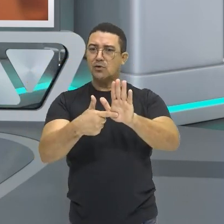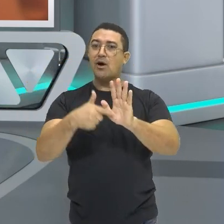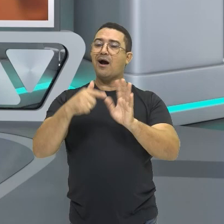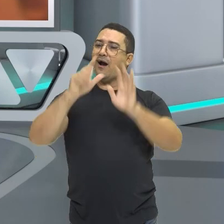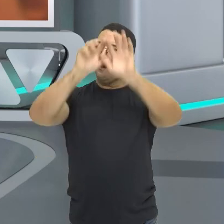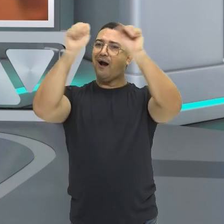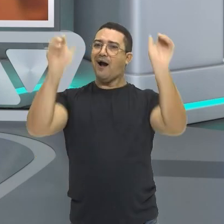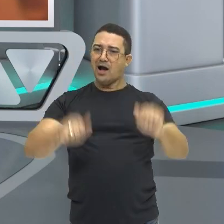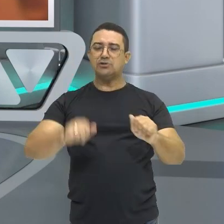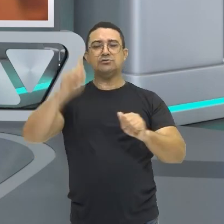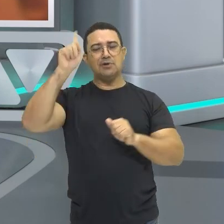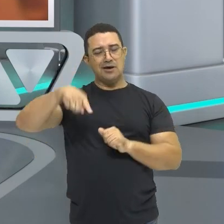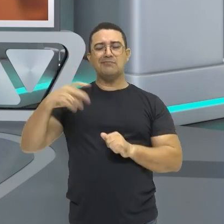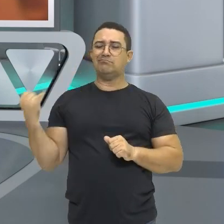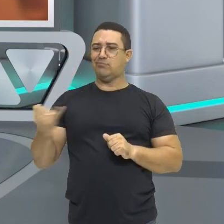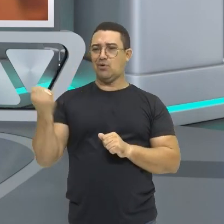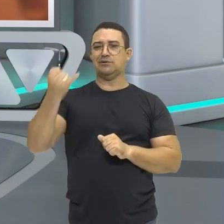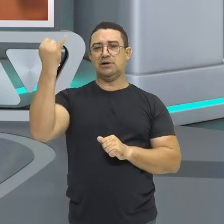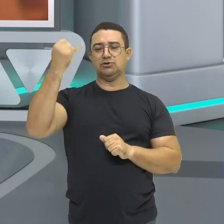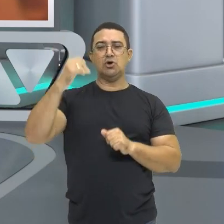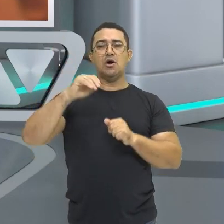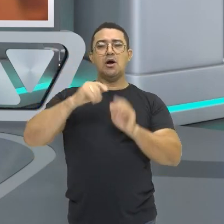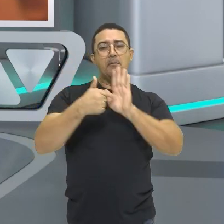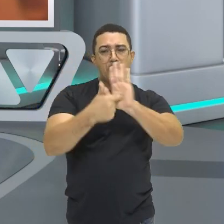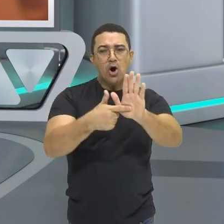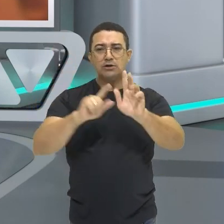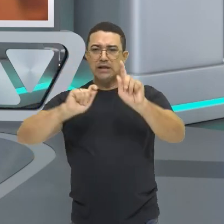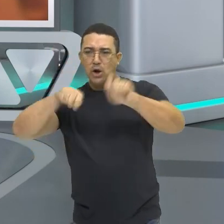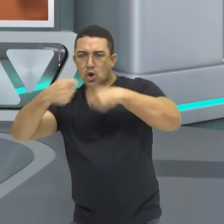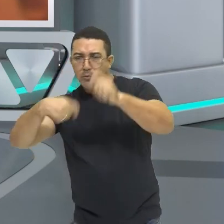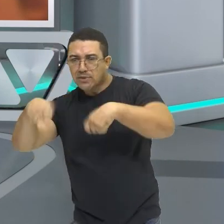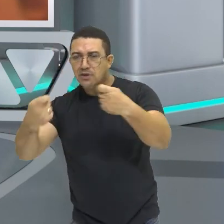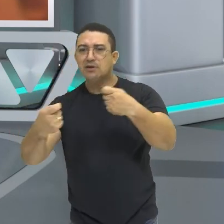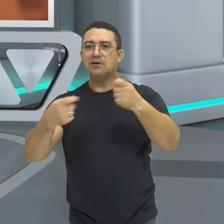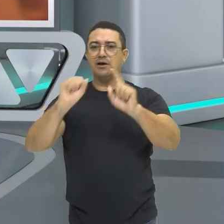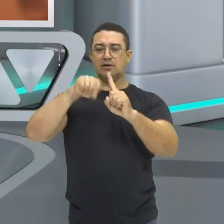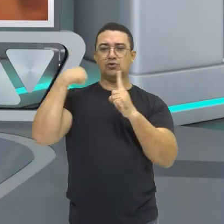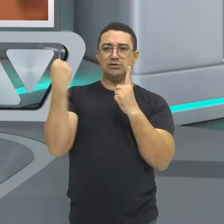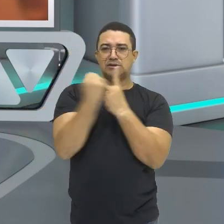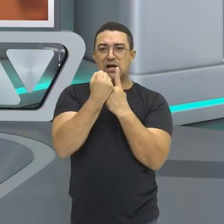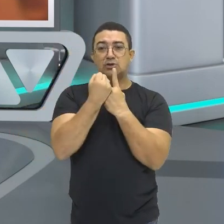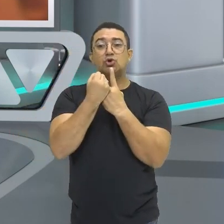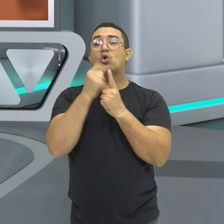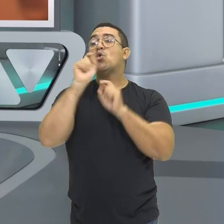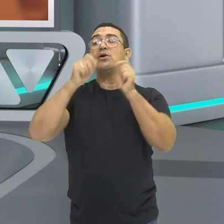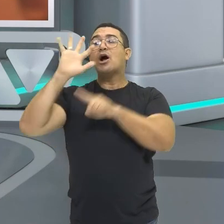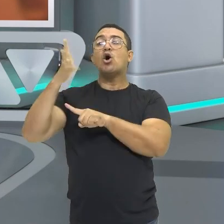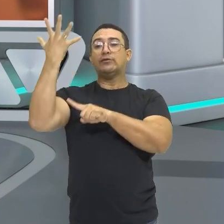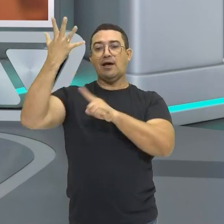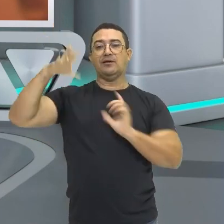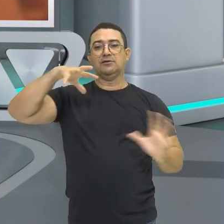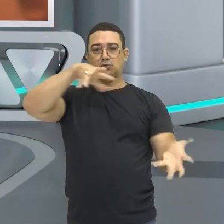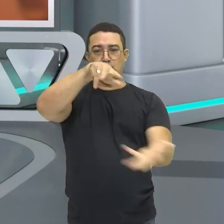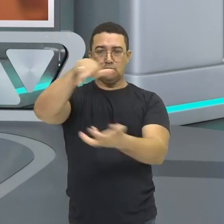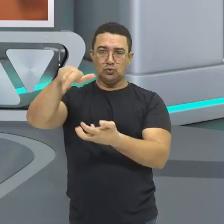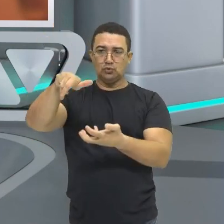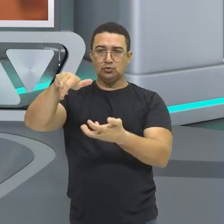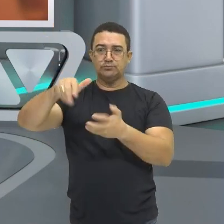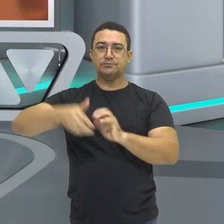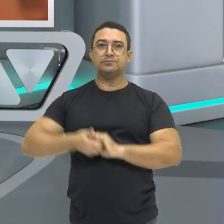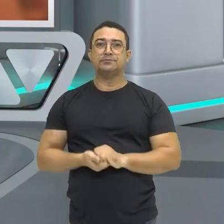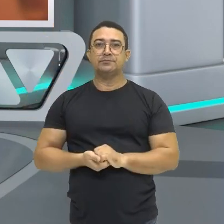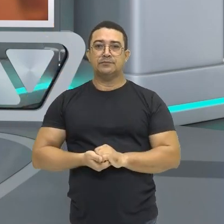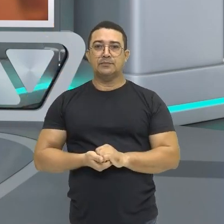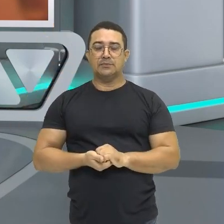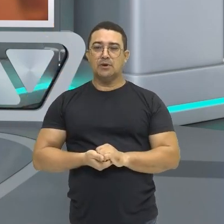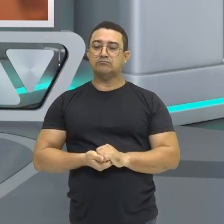retrata tanto a economia, quanto a sociedade, quanto o que o mundo está vivendo, tá? Então, por isso que